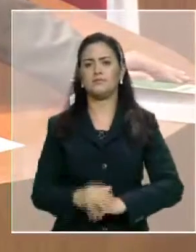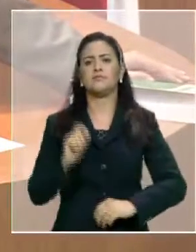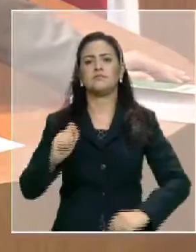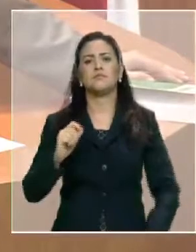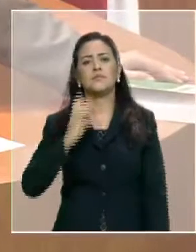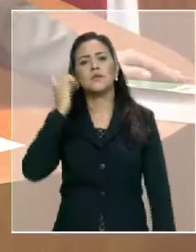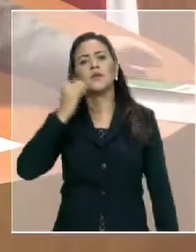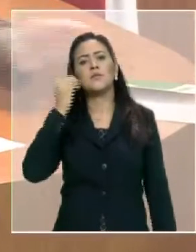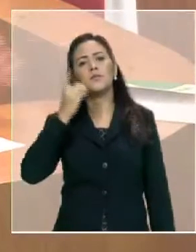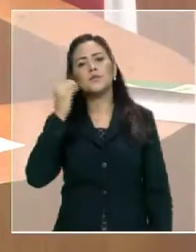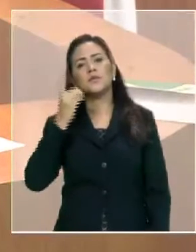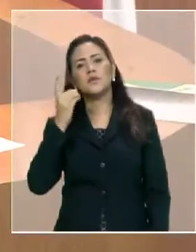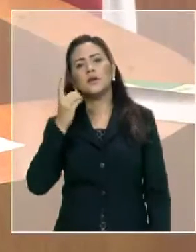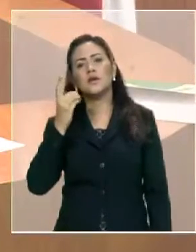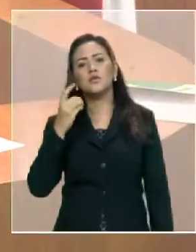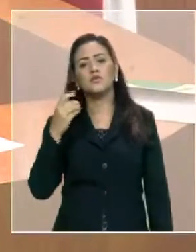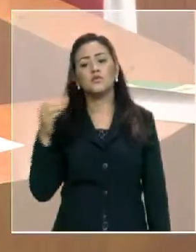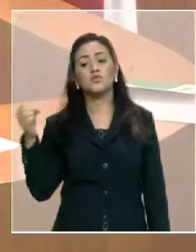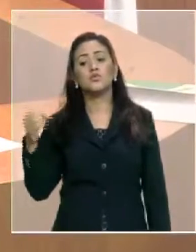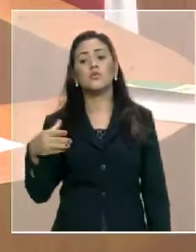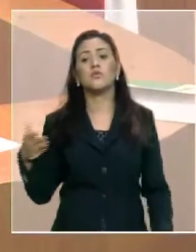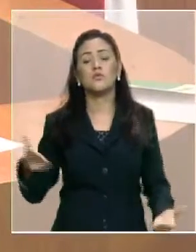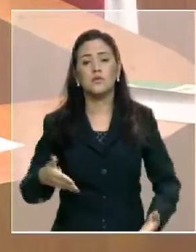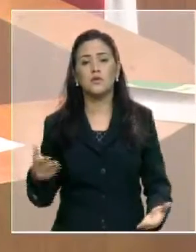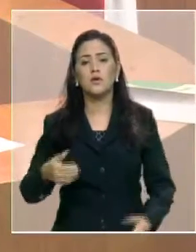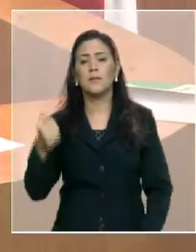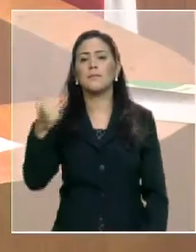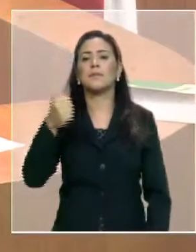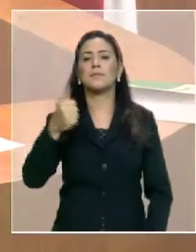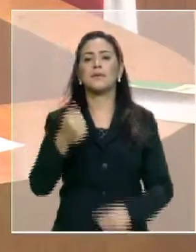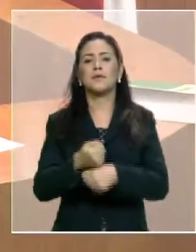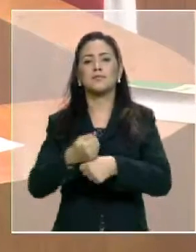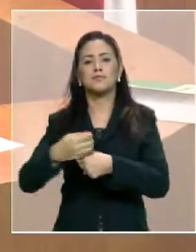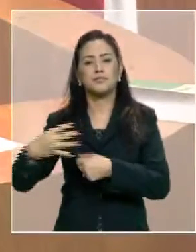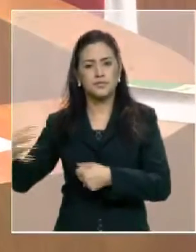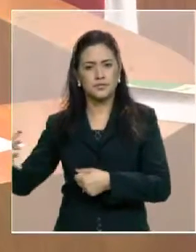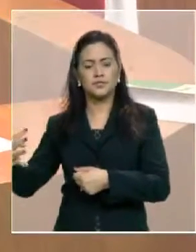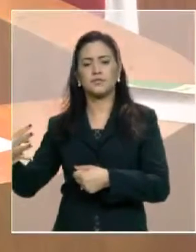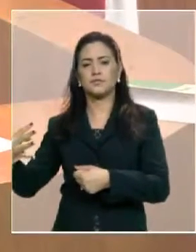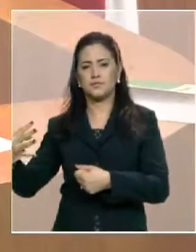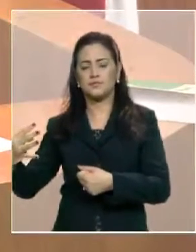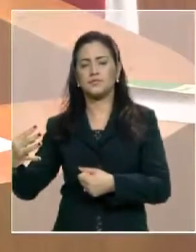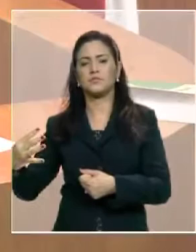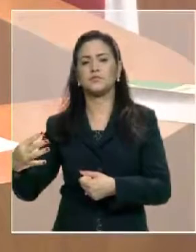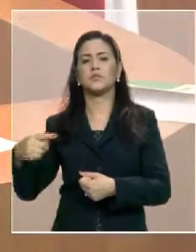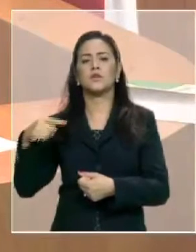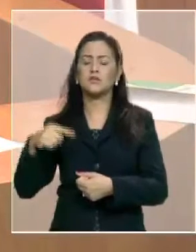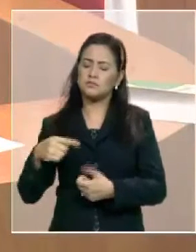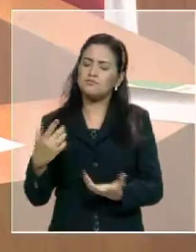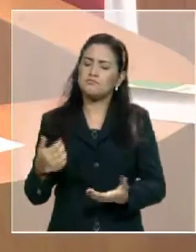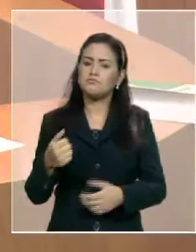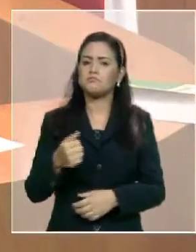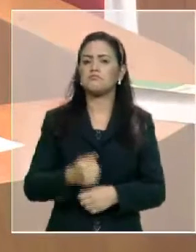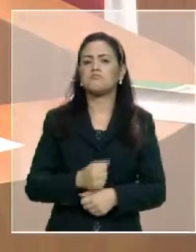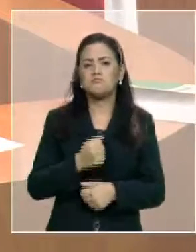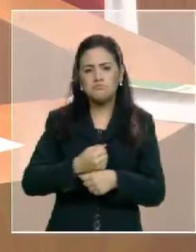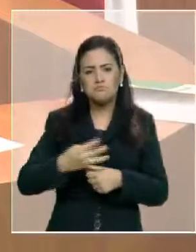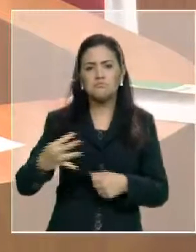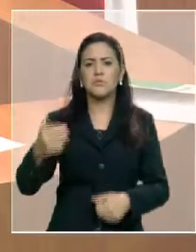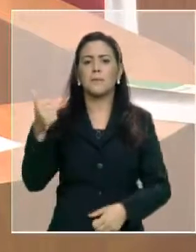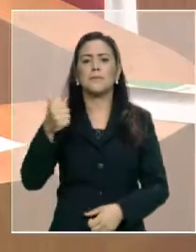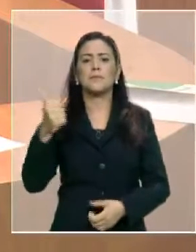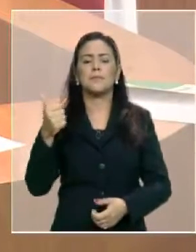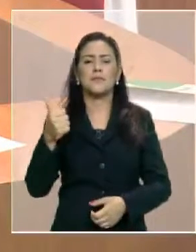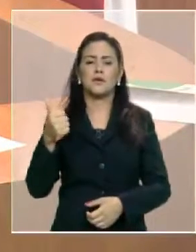novatos não têm direito à emenda, ele exclui esses deputados novatos, ele já